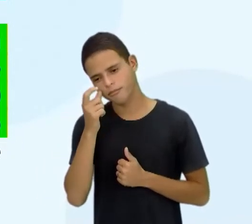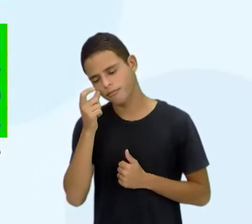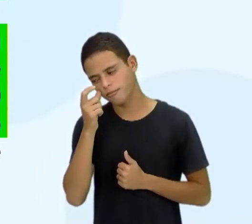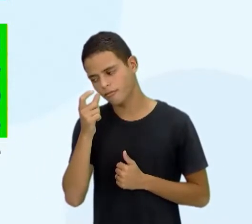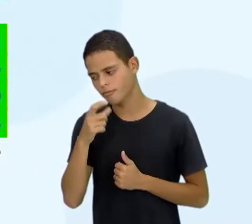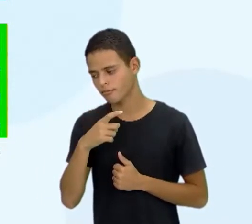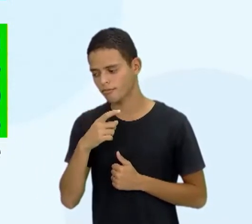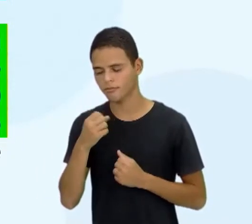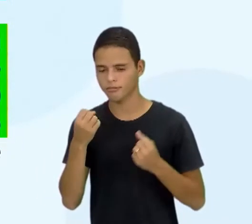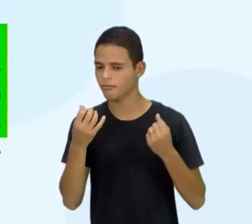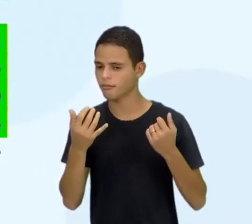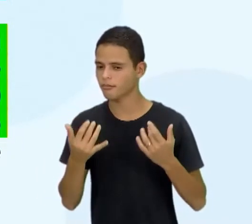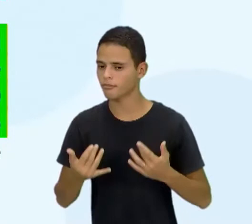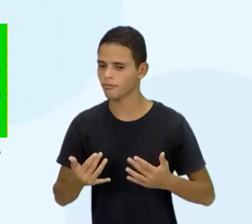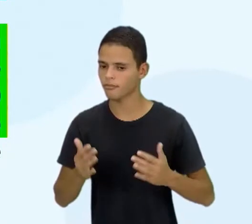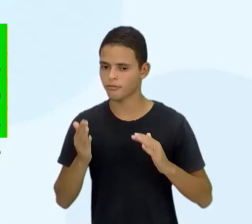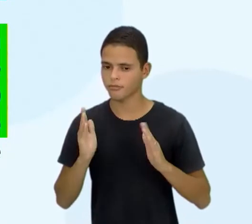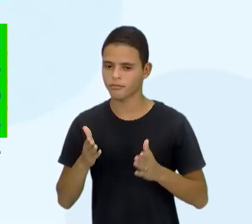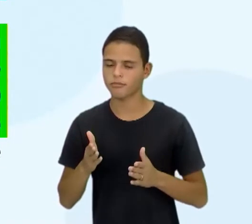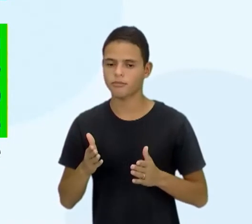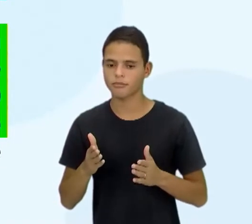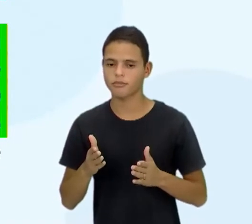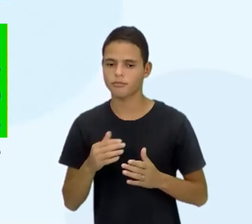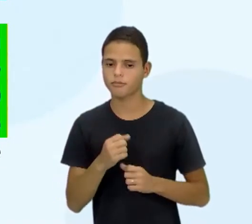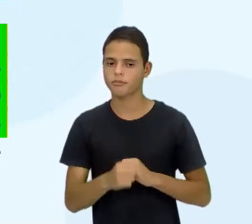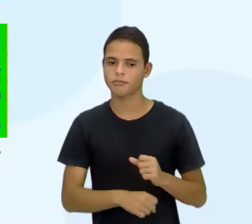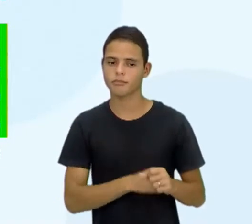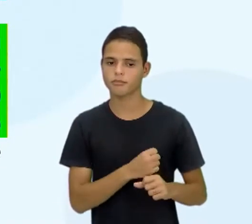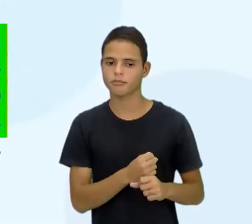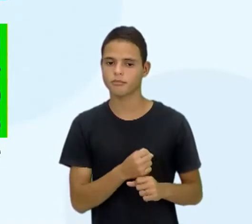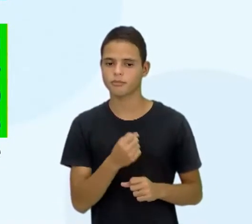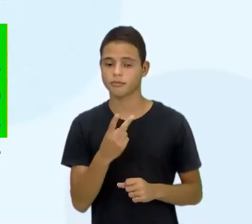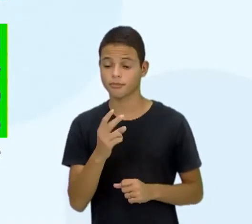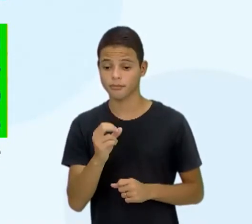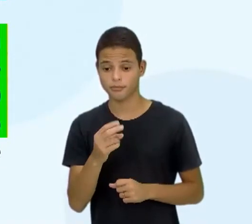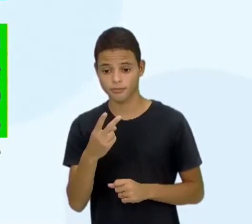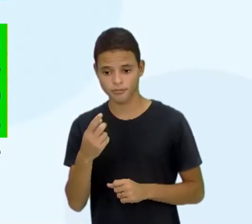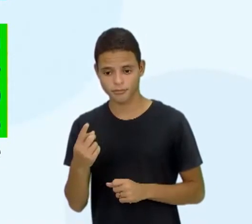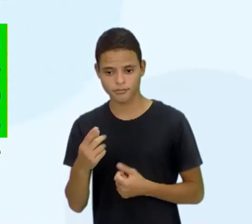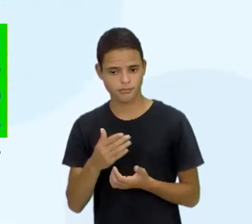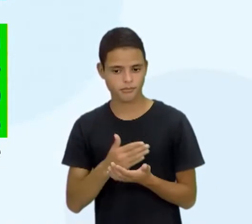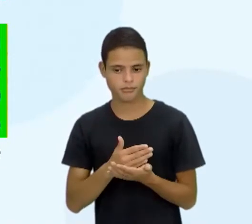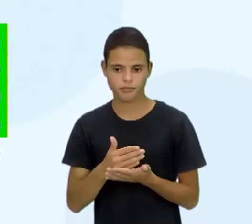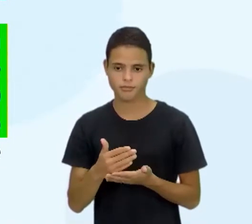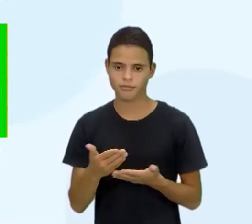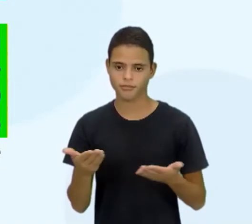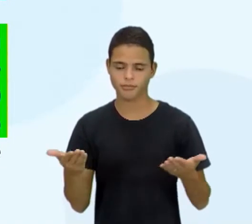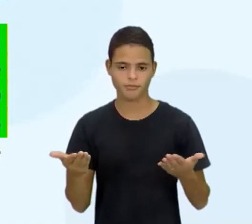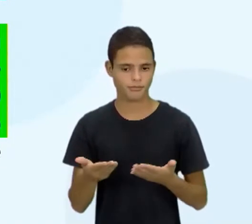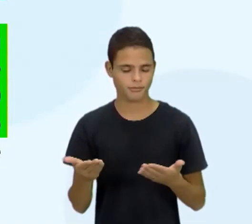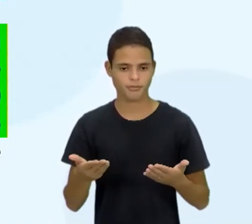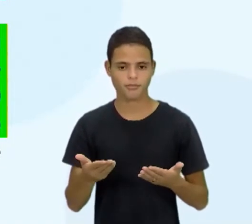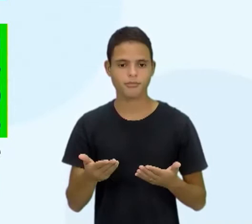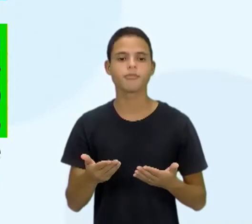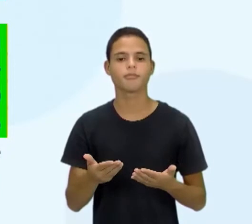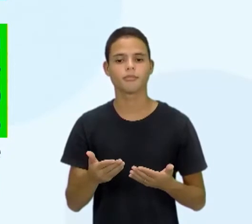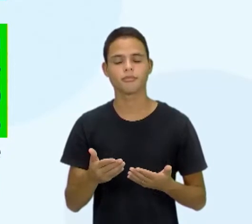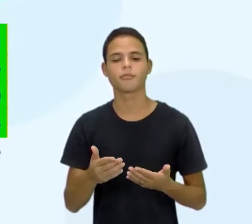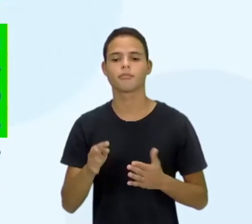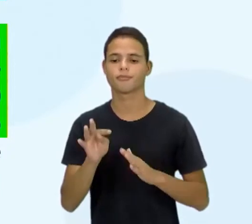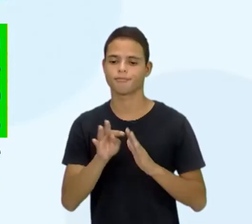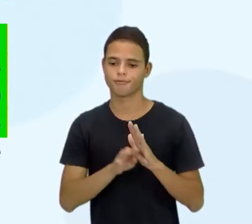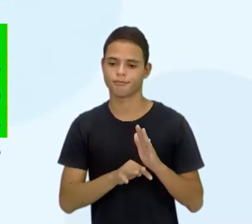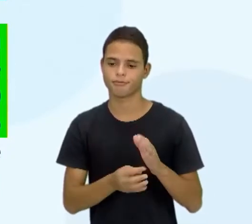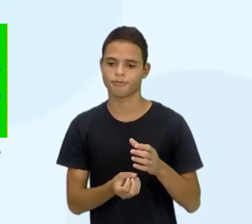eu não grifei. E olha que 2020 está só começando. Esse texto é de